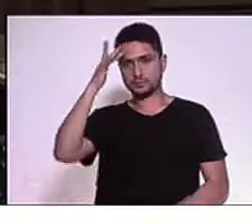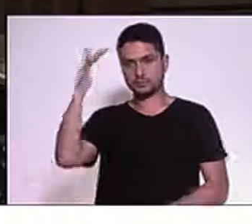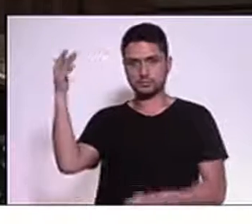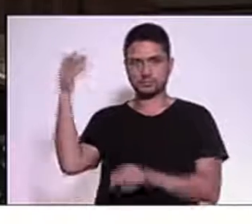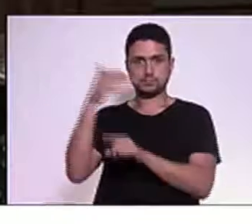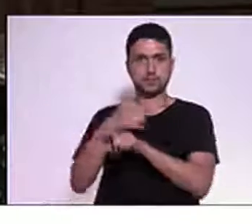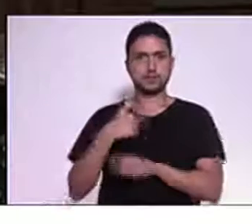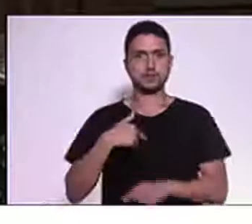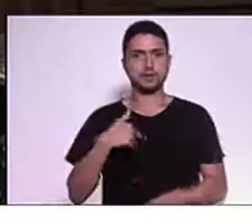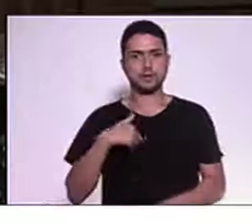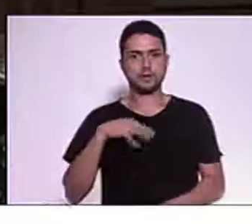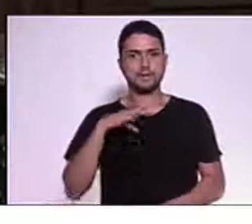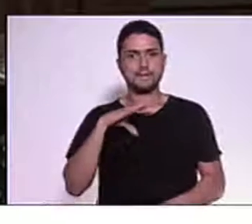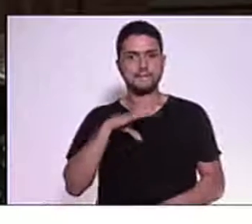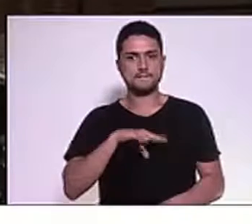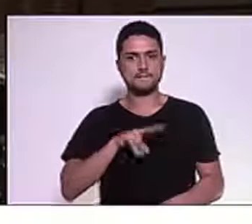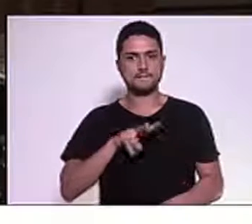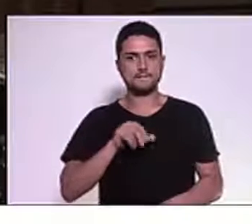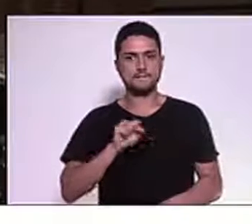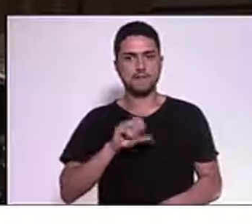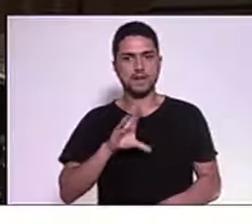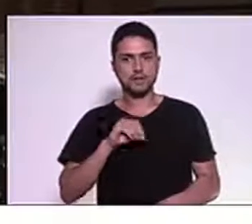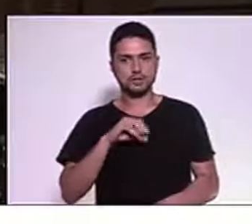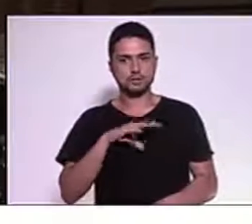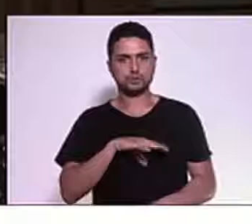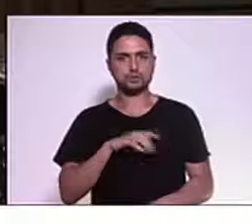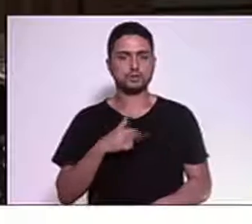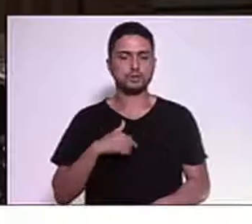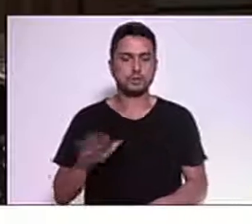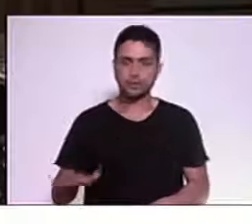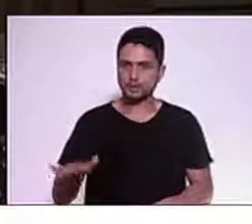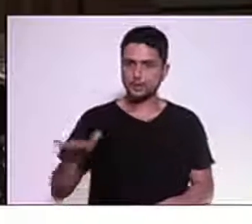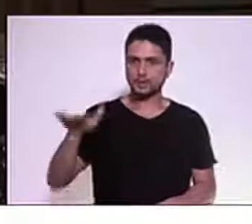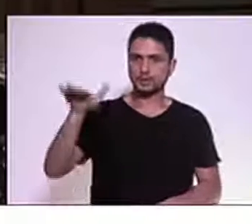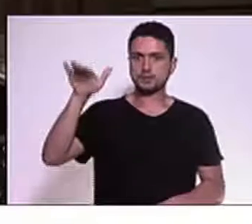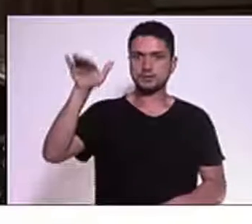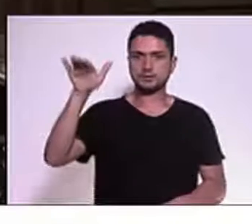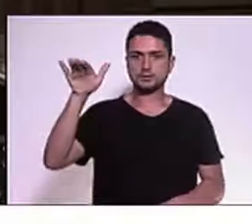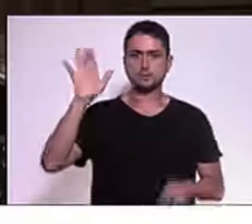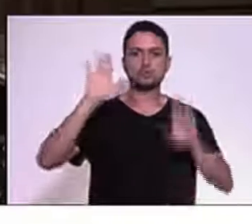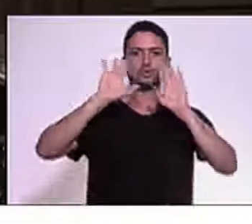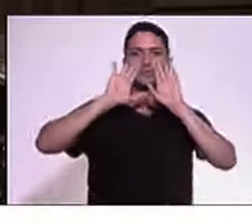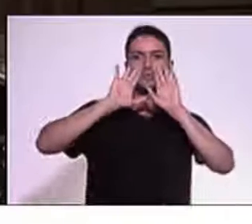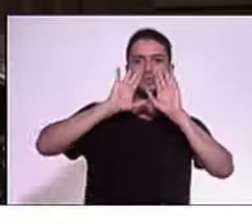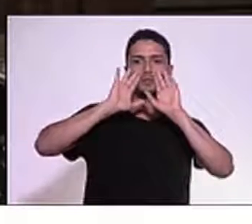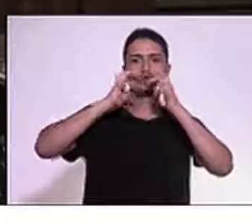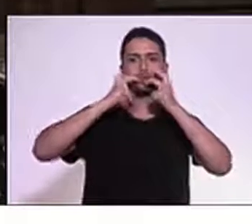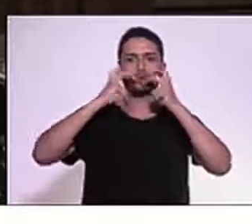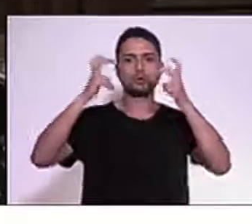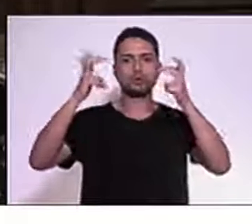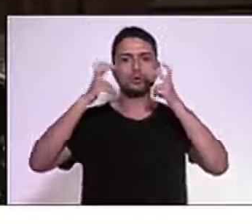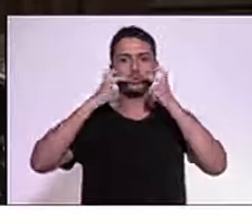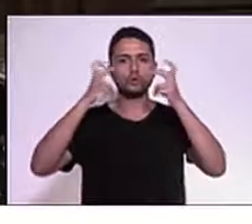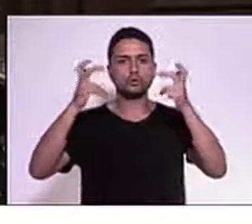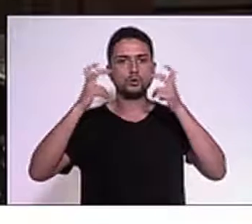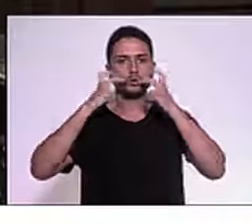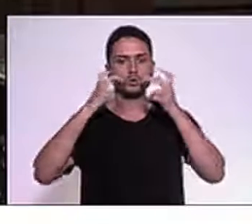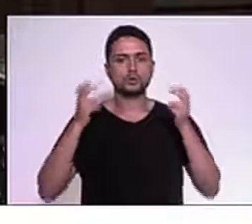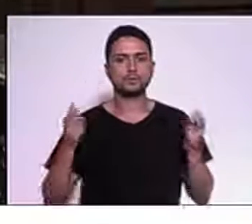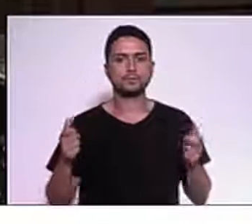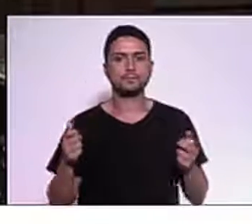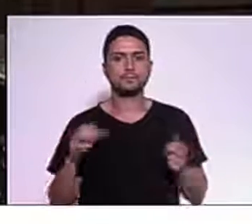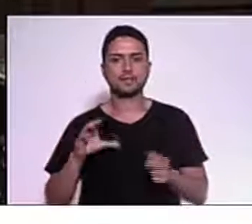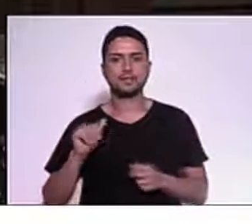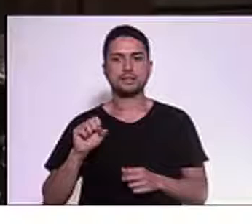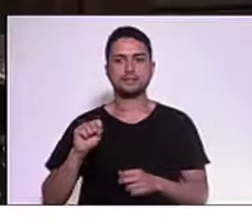certeza, cresci cantando nas datas de aniversário o grito da torcida que fala casaca, casaca, a